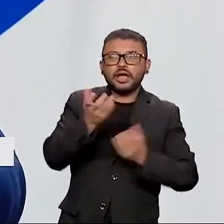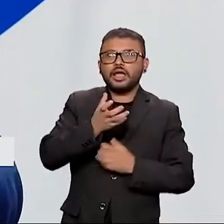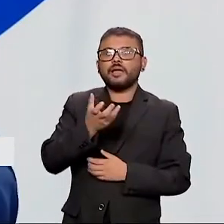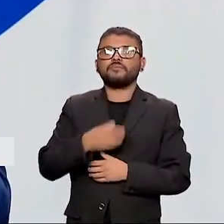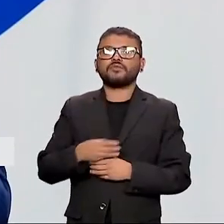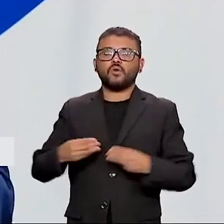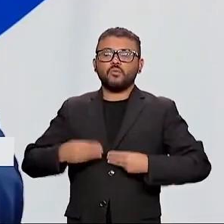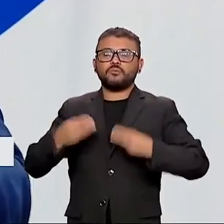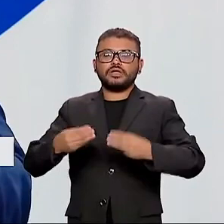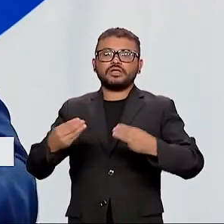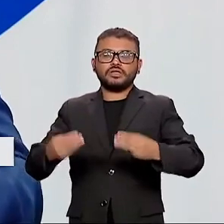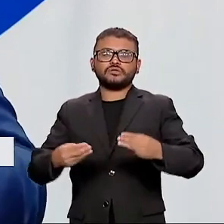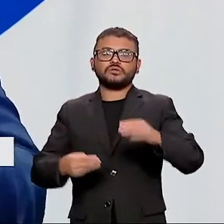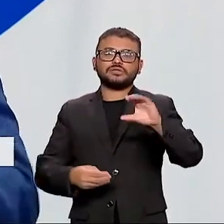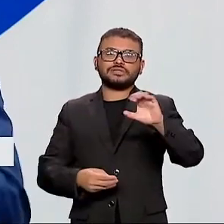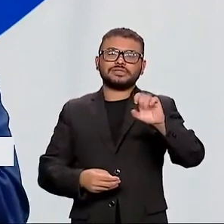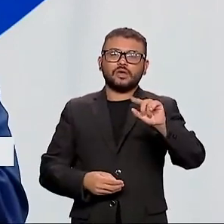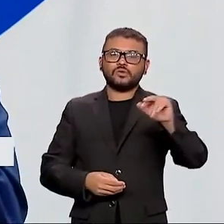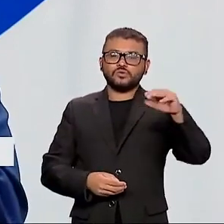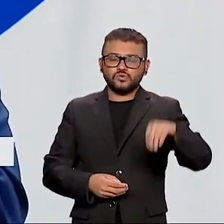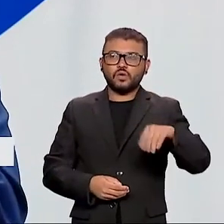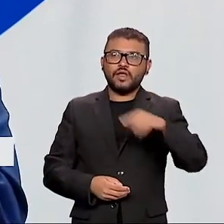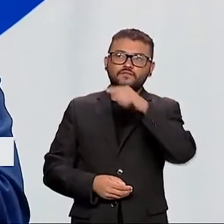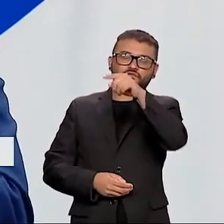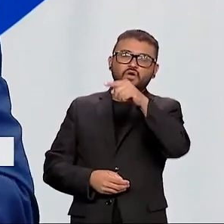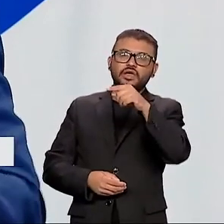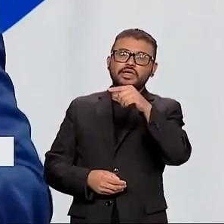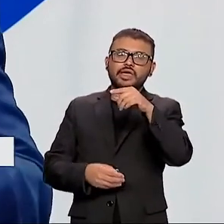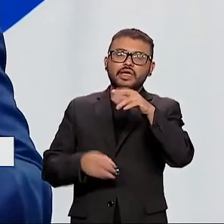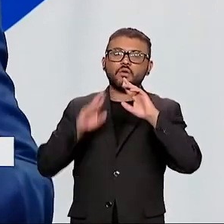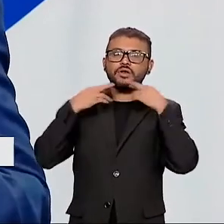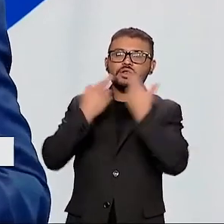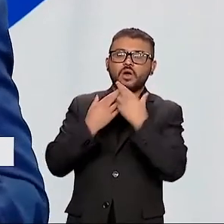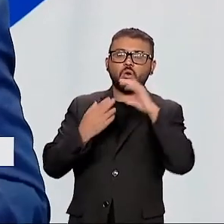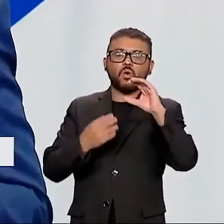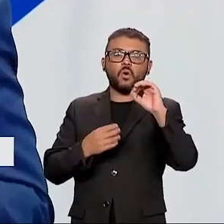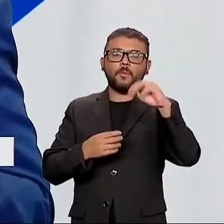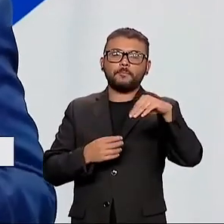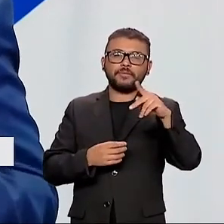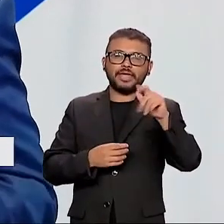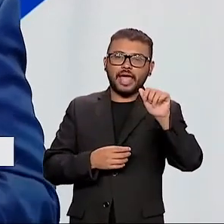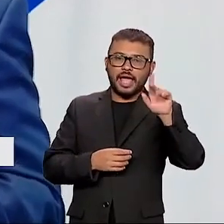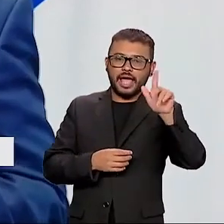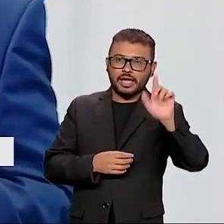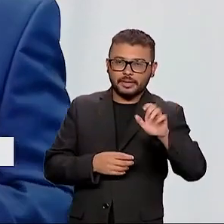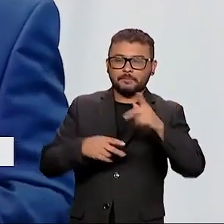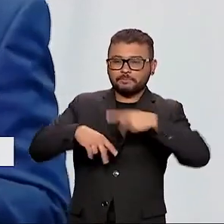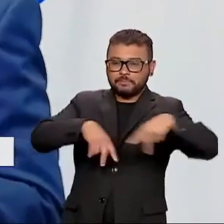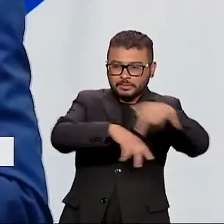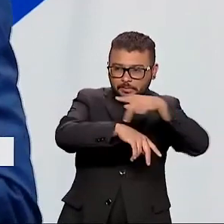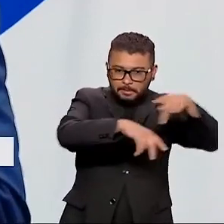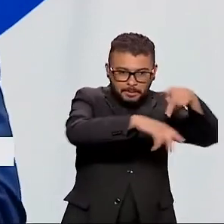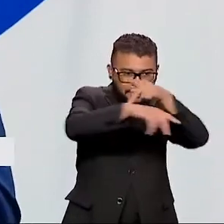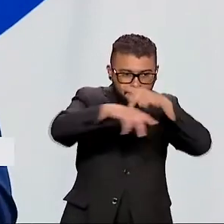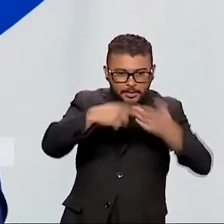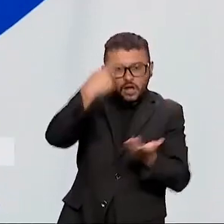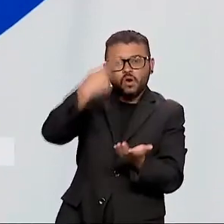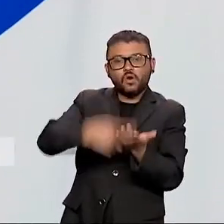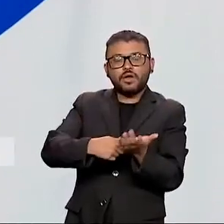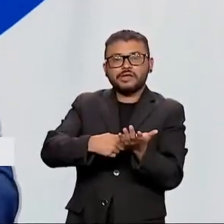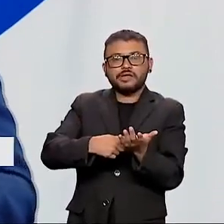o ministro Celso Amorim está em Copenhague, numa reunião de vários outros países, para tentar